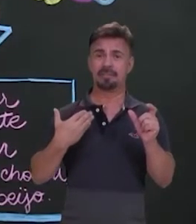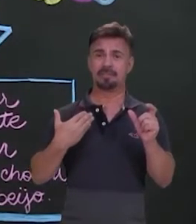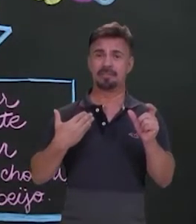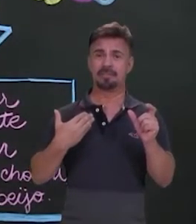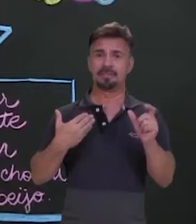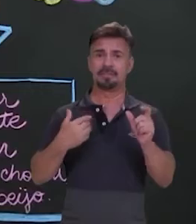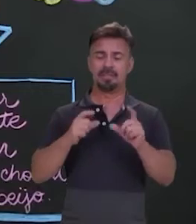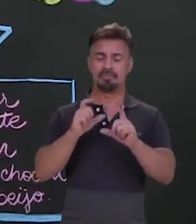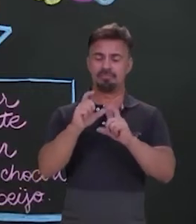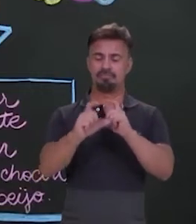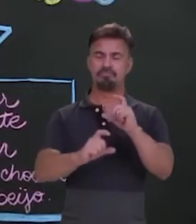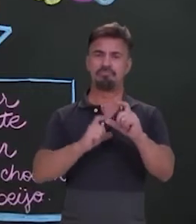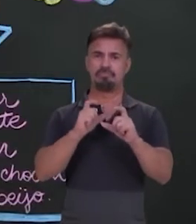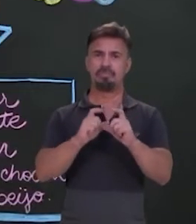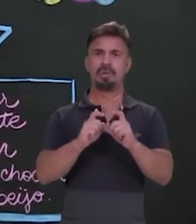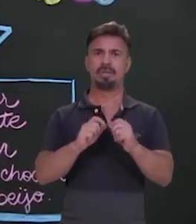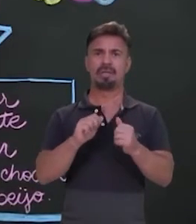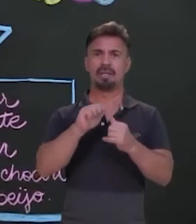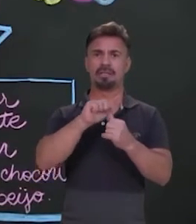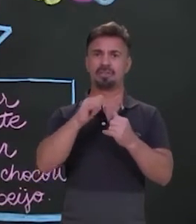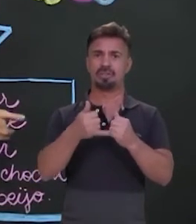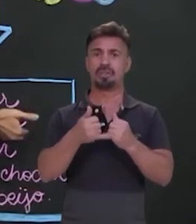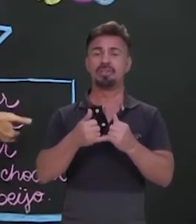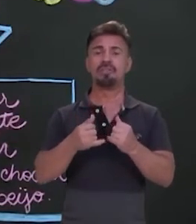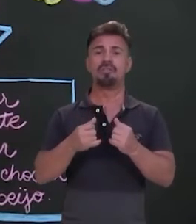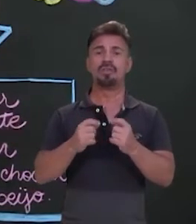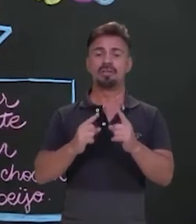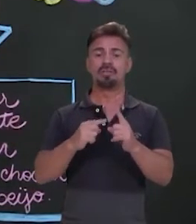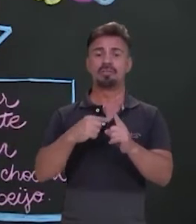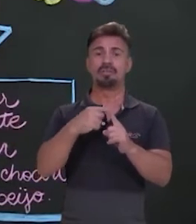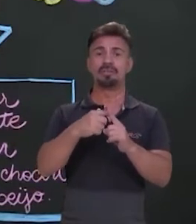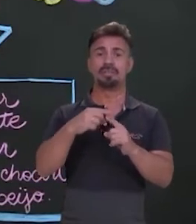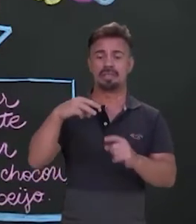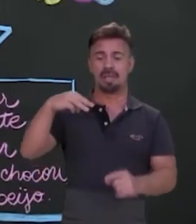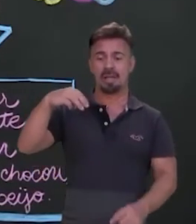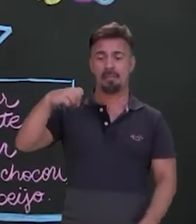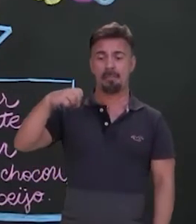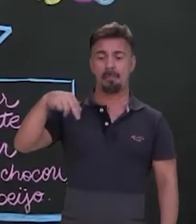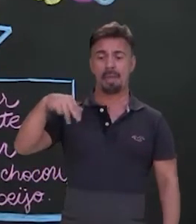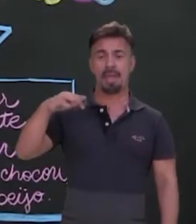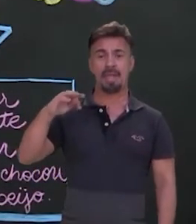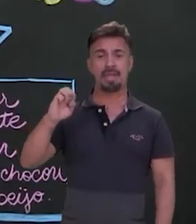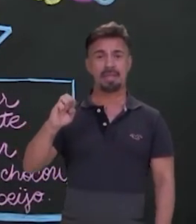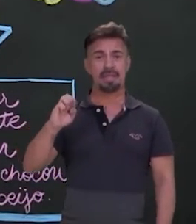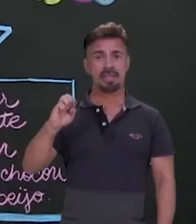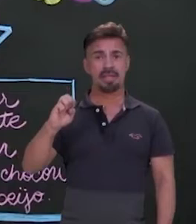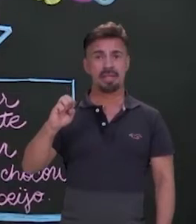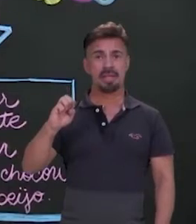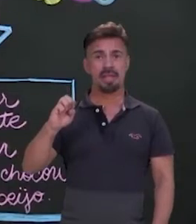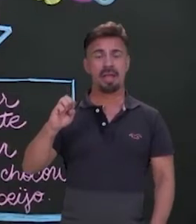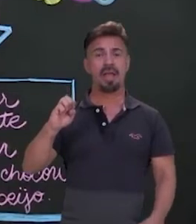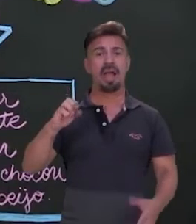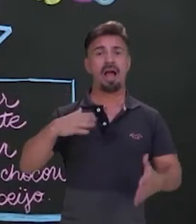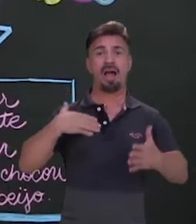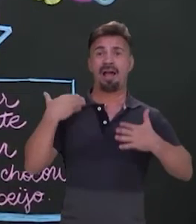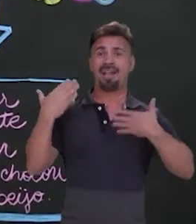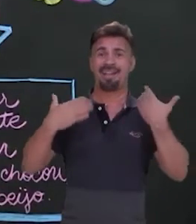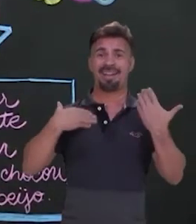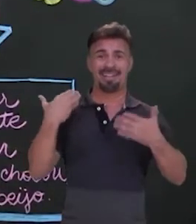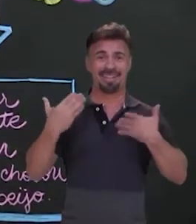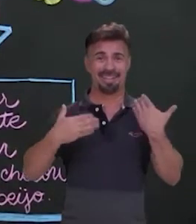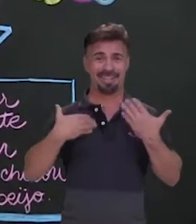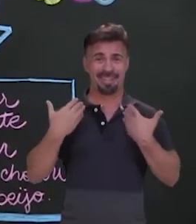vista morfológico, um adjetivo, acrescento o sufixo mente, gerando assim a palavra alegremente.